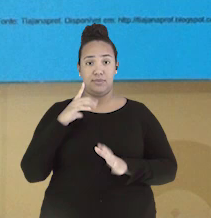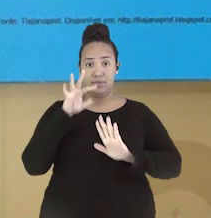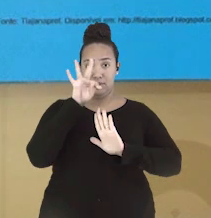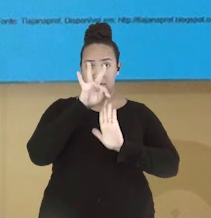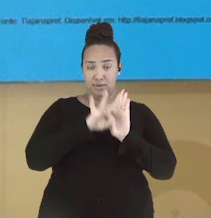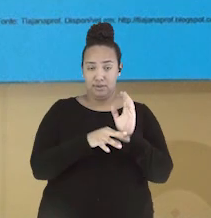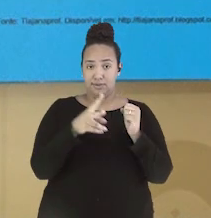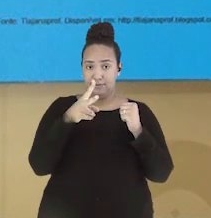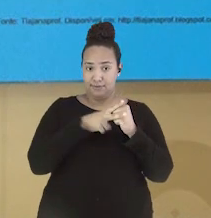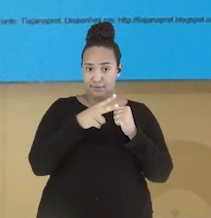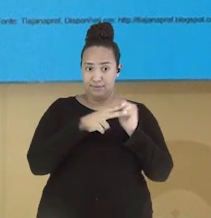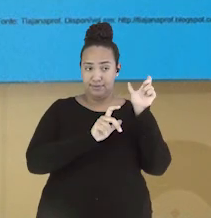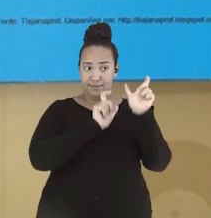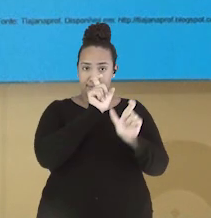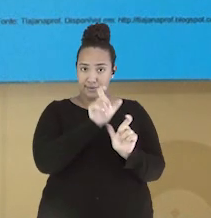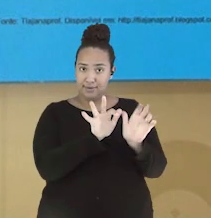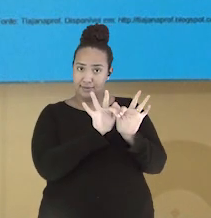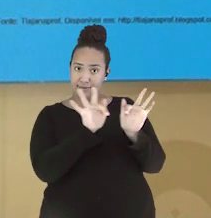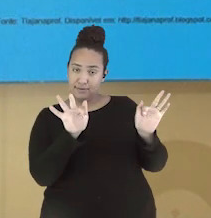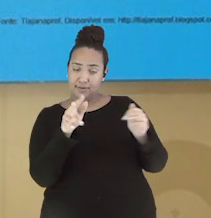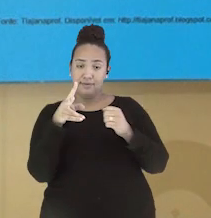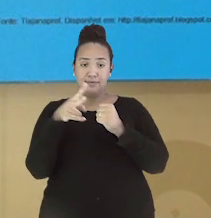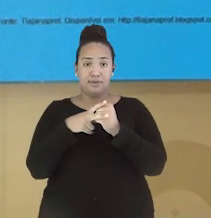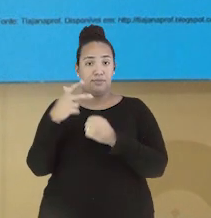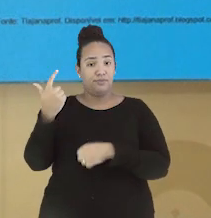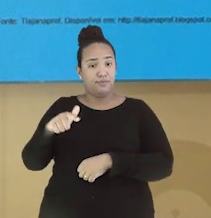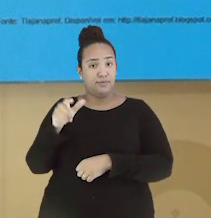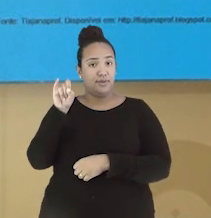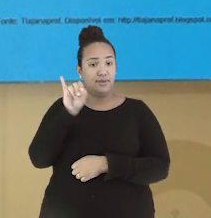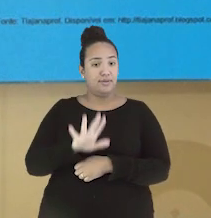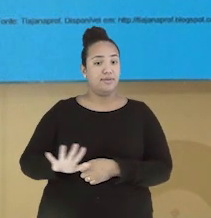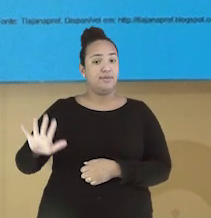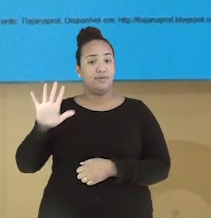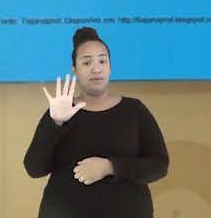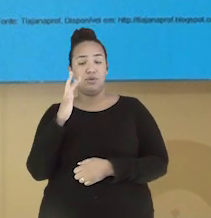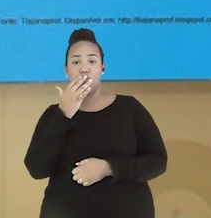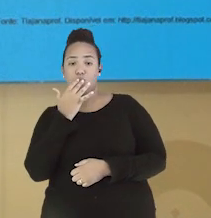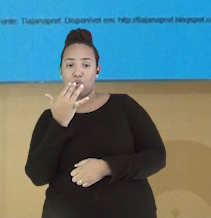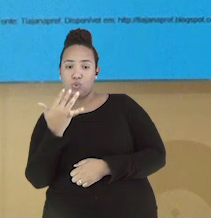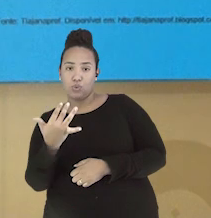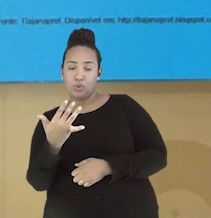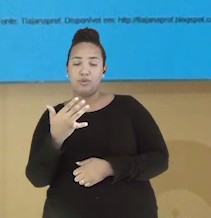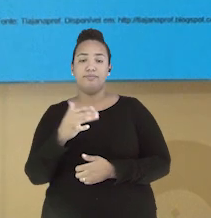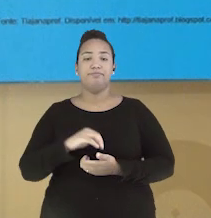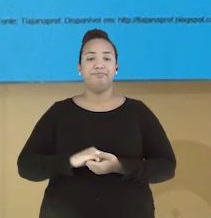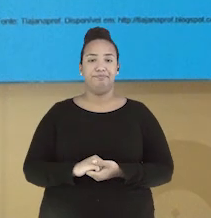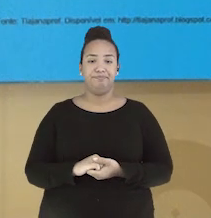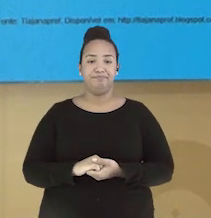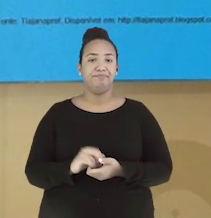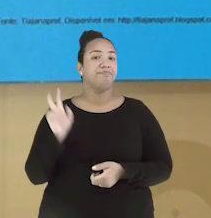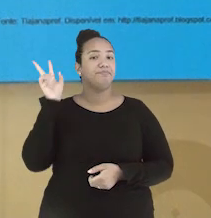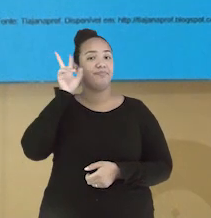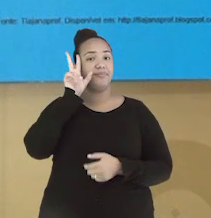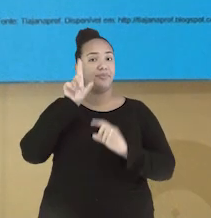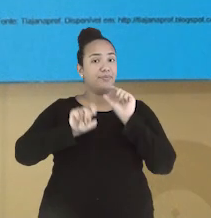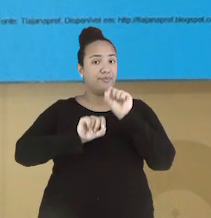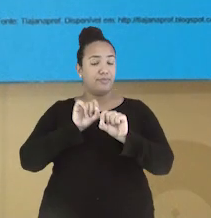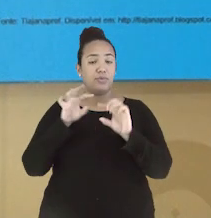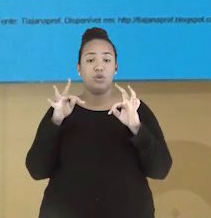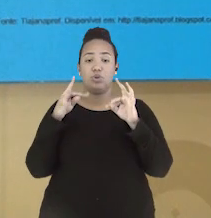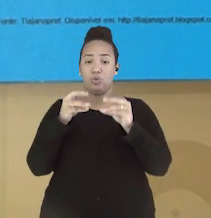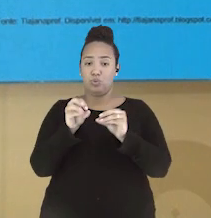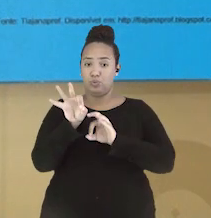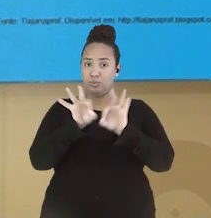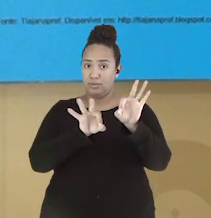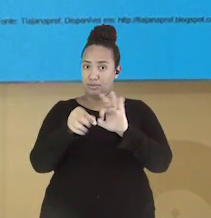Temos o texto verbal, as palavras e frases, e o texto não verbal, as imagens, as cores e as formas. Lembrem-se